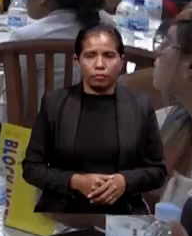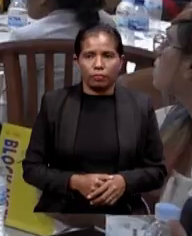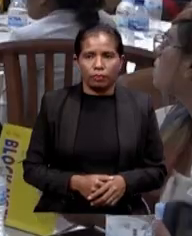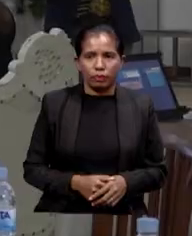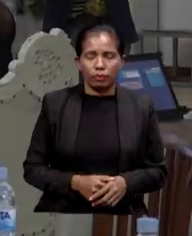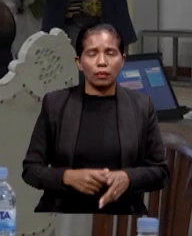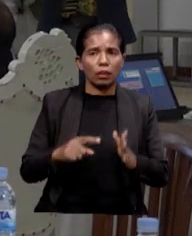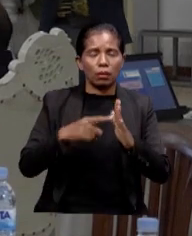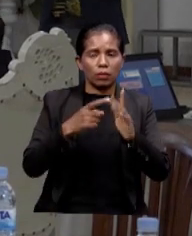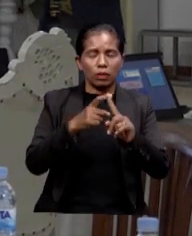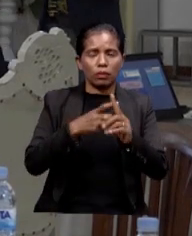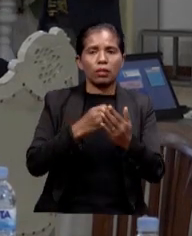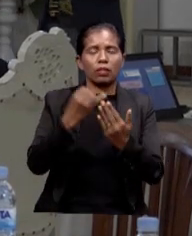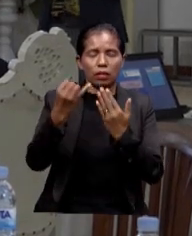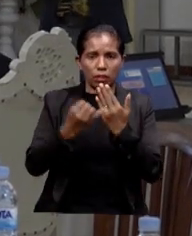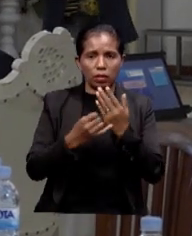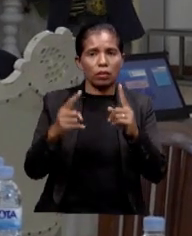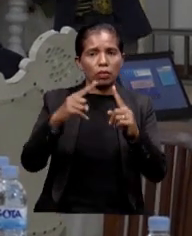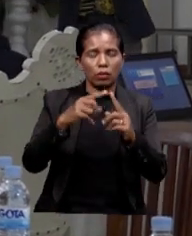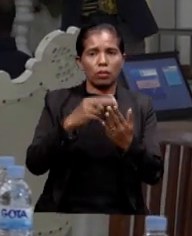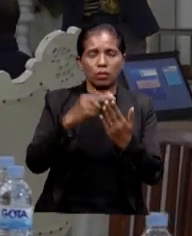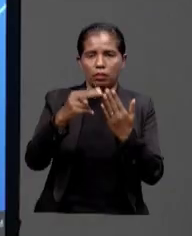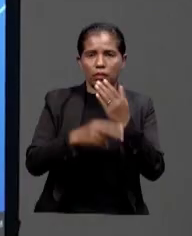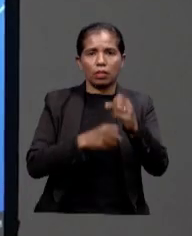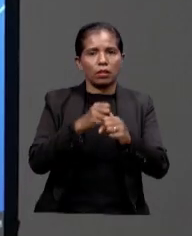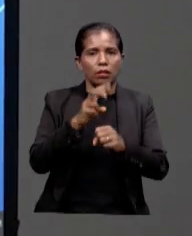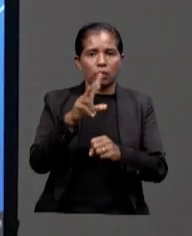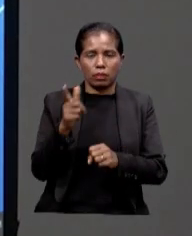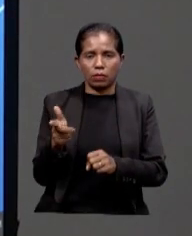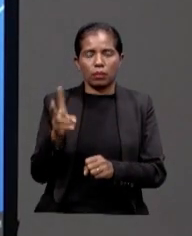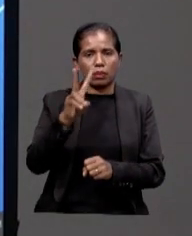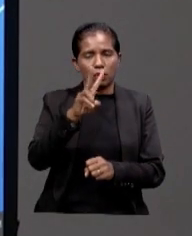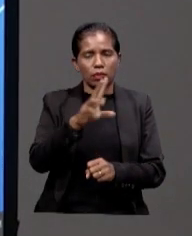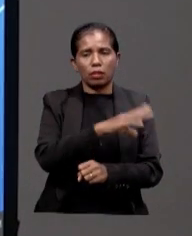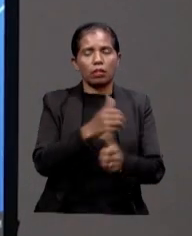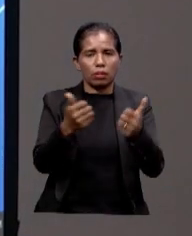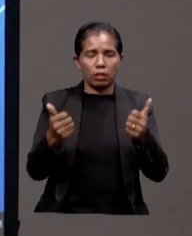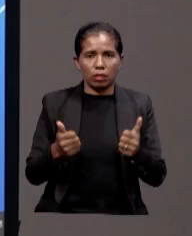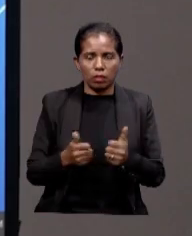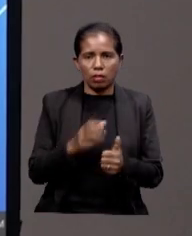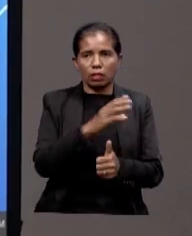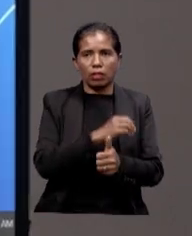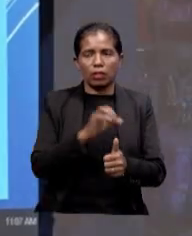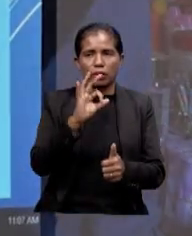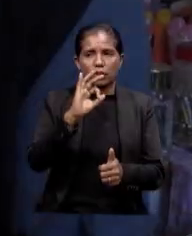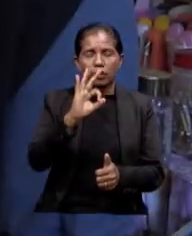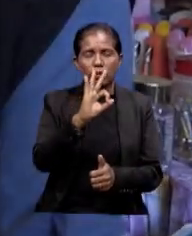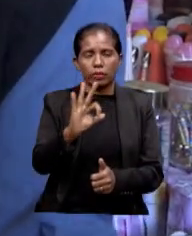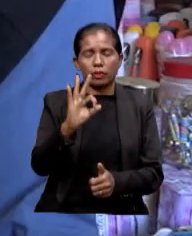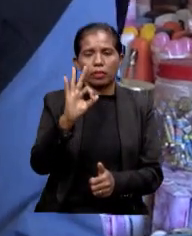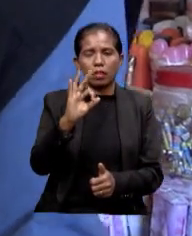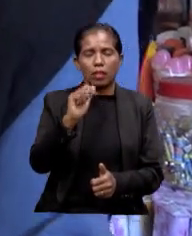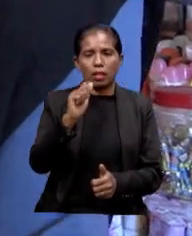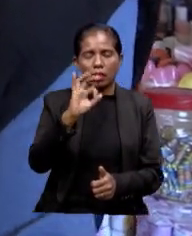A rua José Fulan Zanheiro, de novembro, tinha em rua Ronulo Recenrua, Autoridade, Inspeção, Fiscalização,